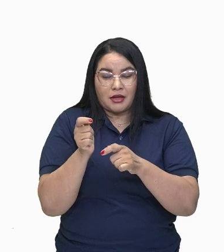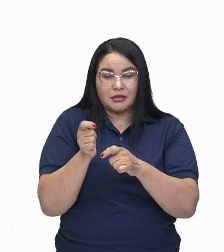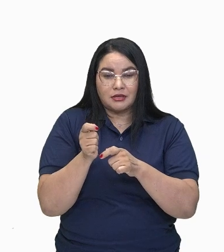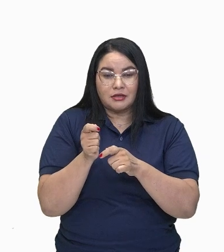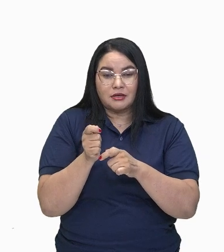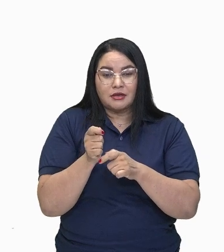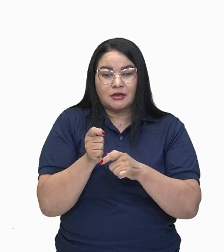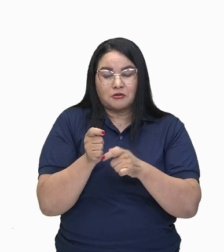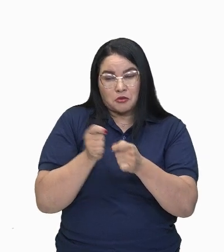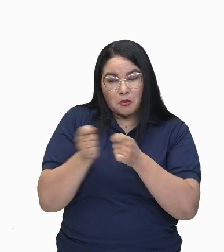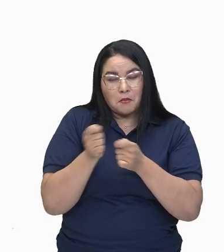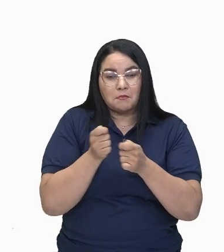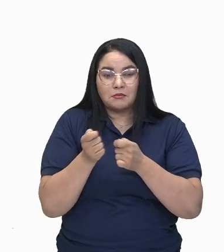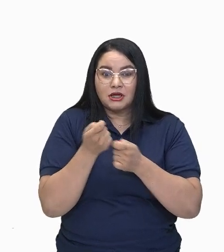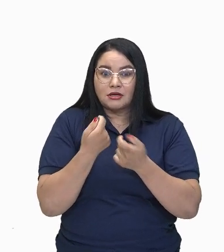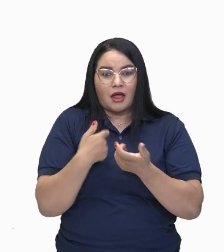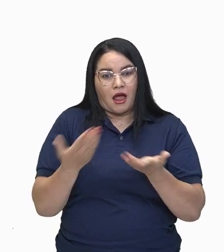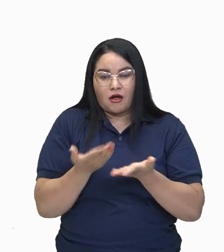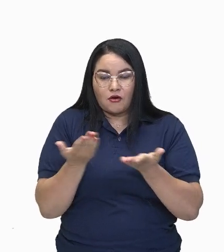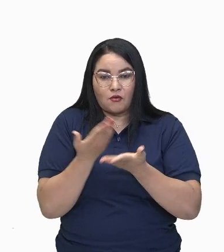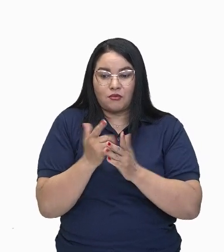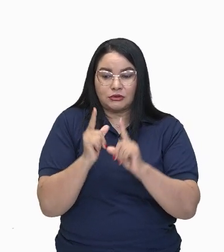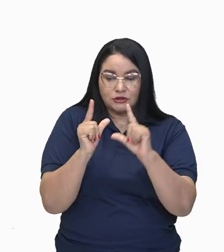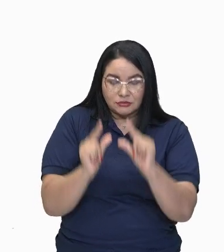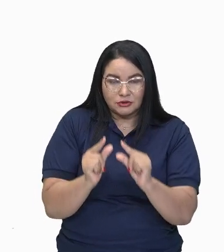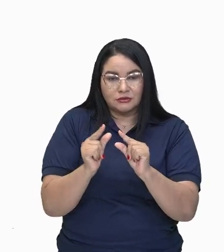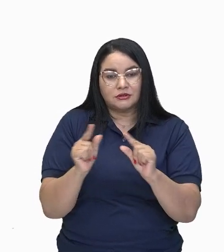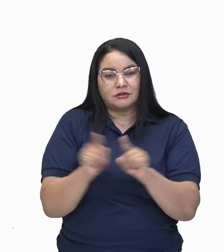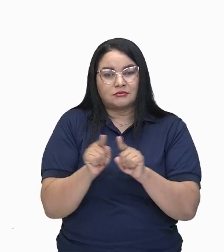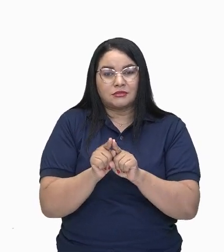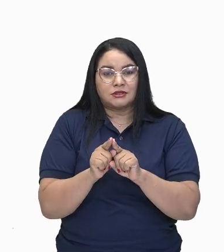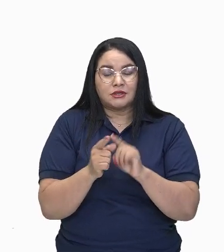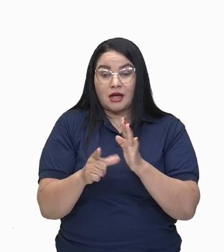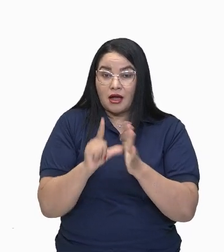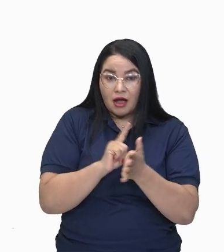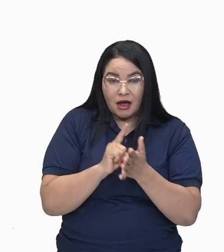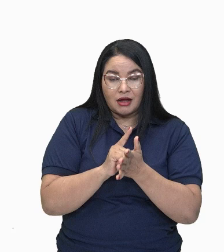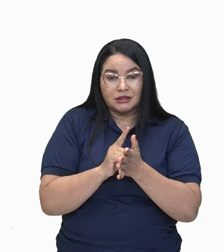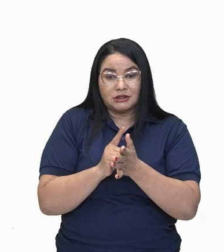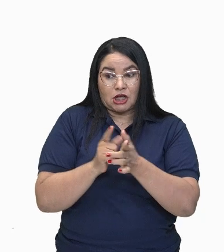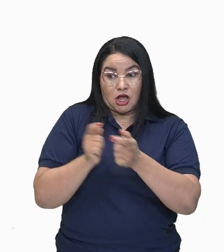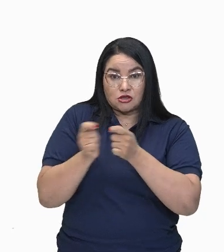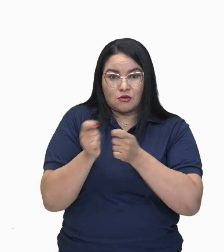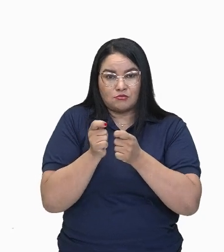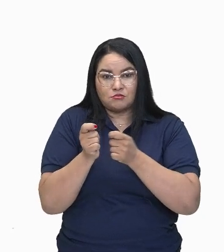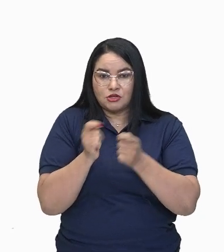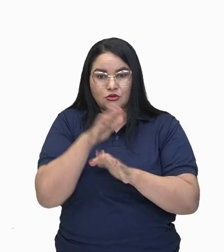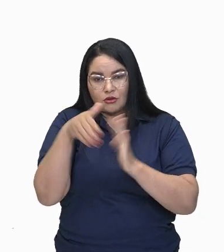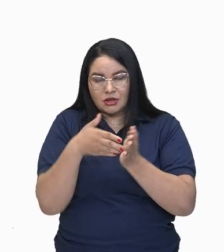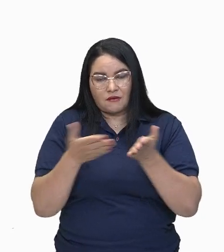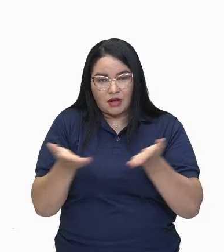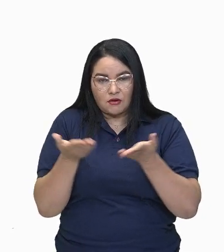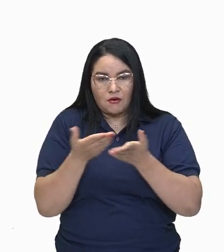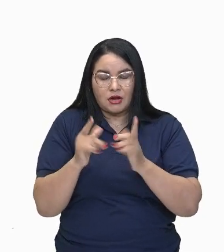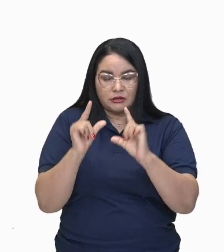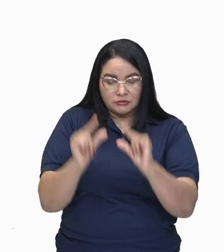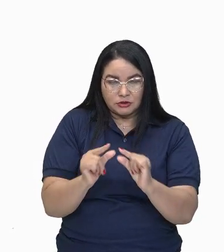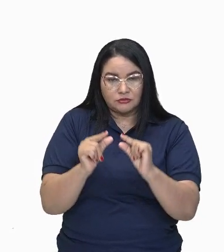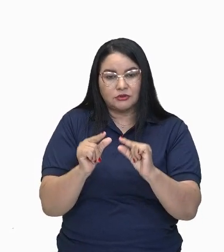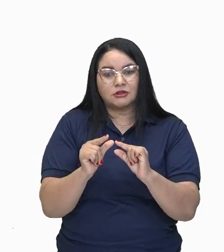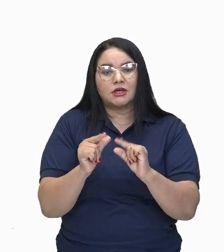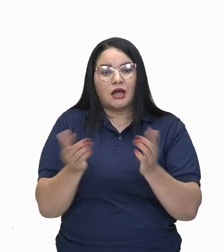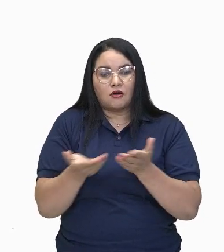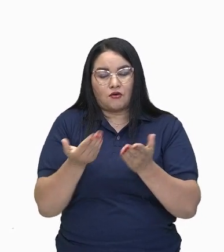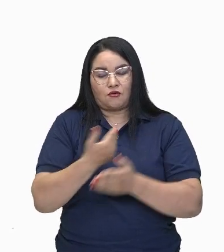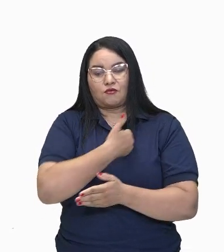aquele federalismo que nós tínhamos lá no começo e vai centralizar mais o poder aí na mão do governo federal,